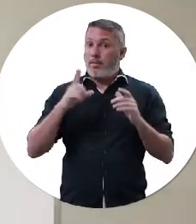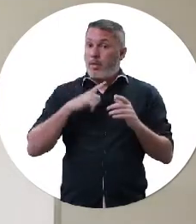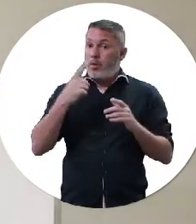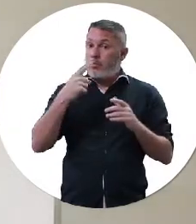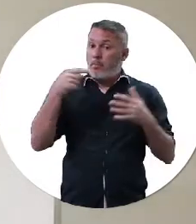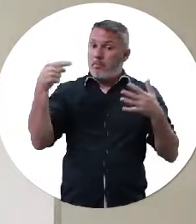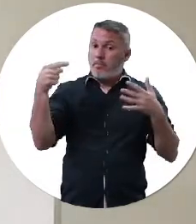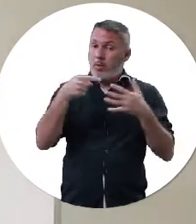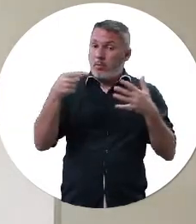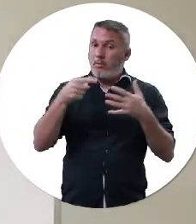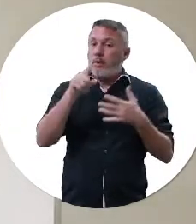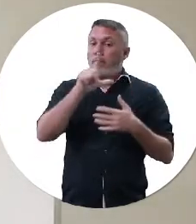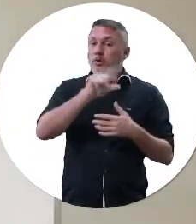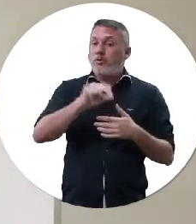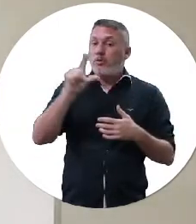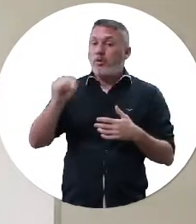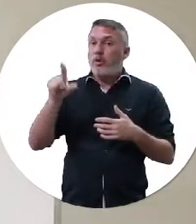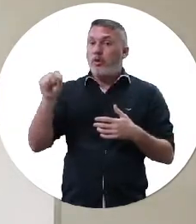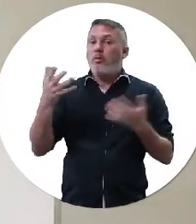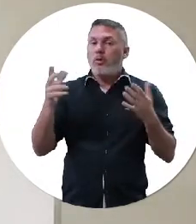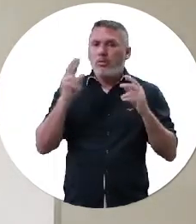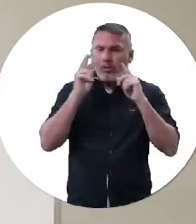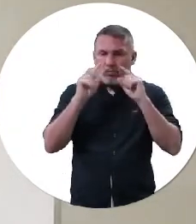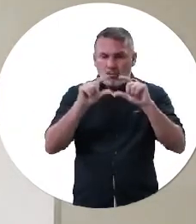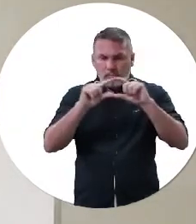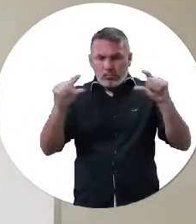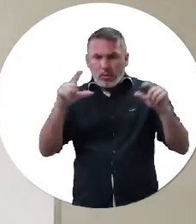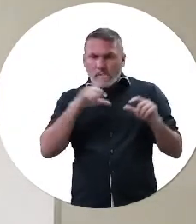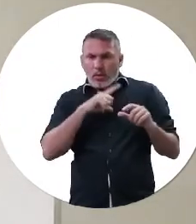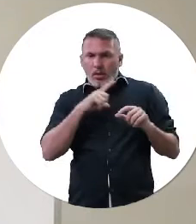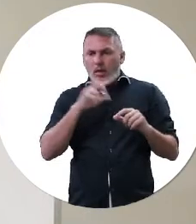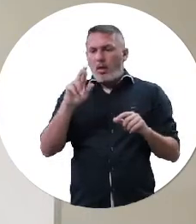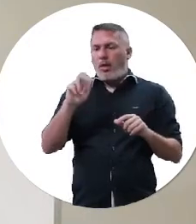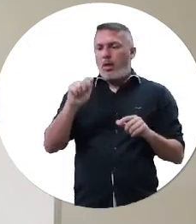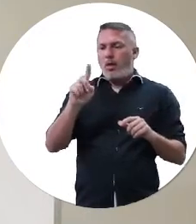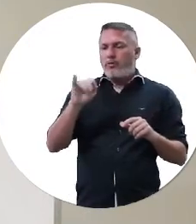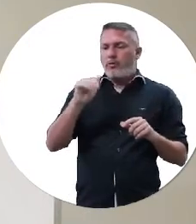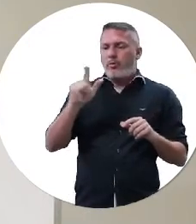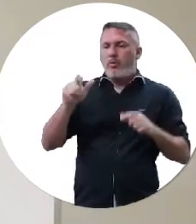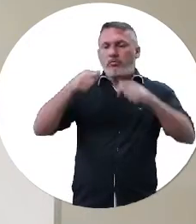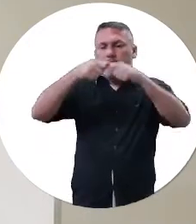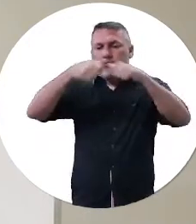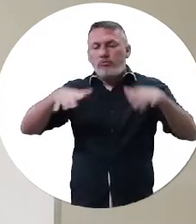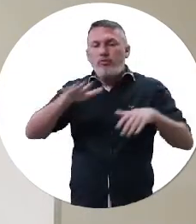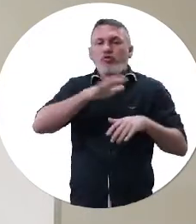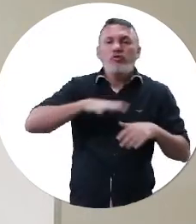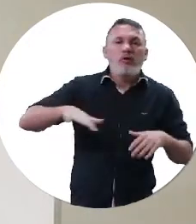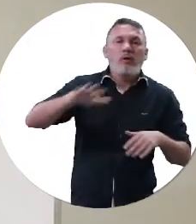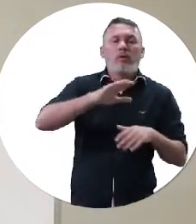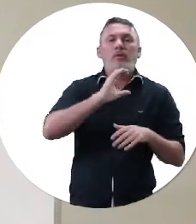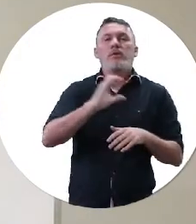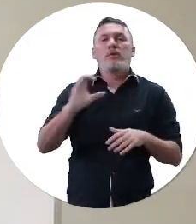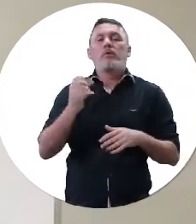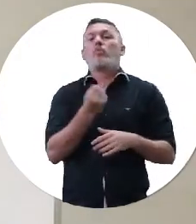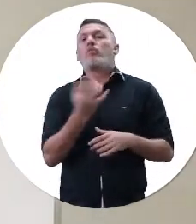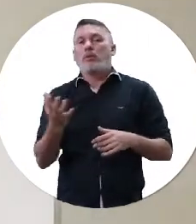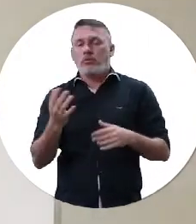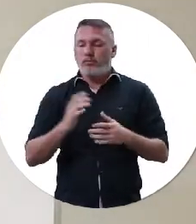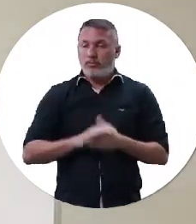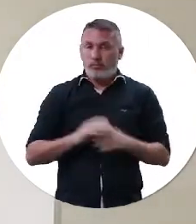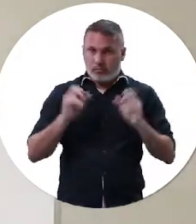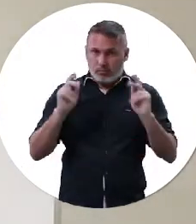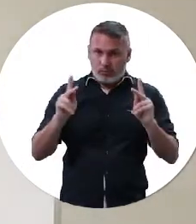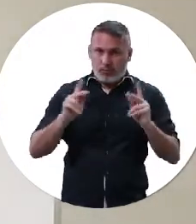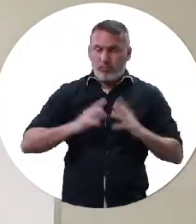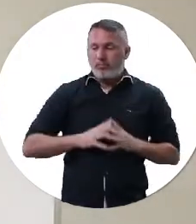Ok? Só o detalhe. Decida quais são os radicais, quais são a cadeia principal pela quantidade de carbonos de forma